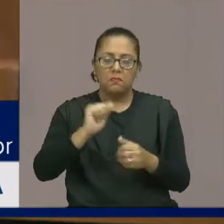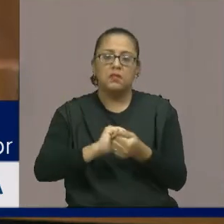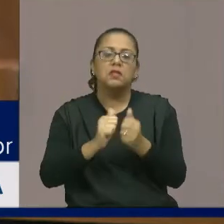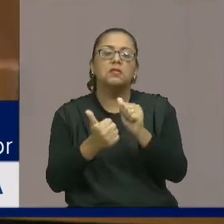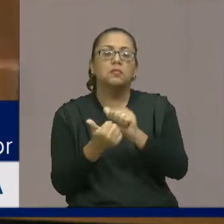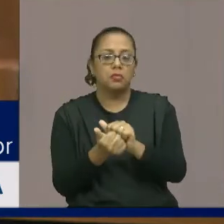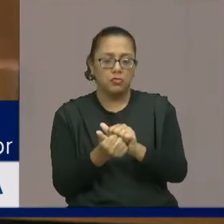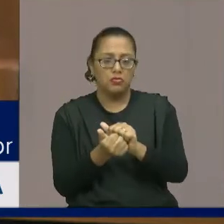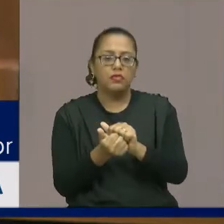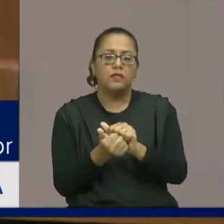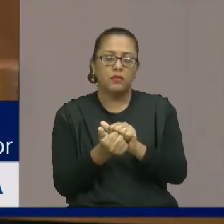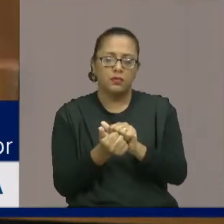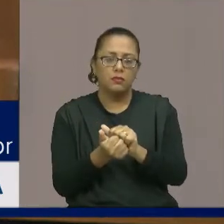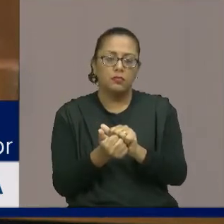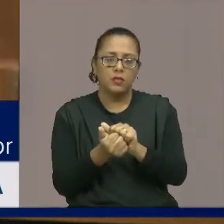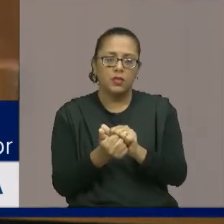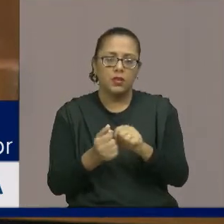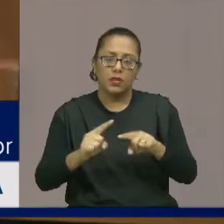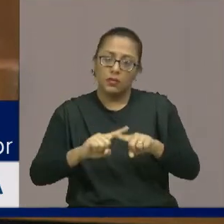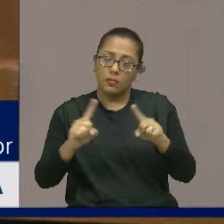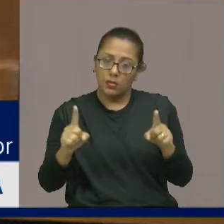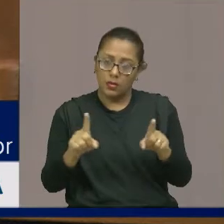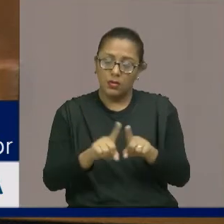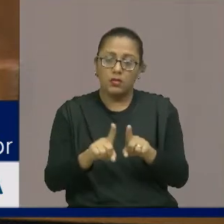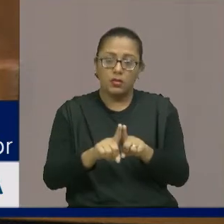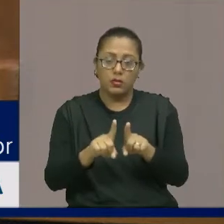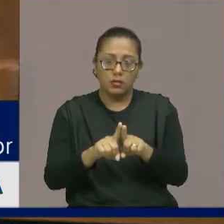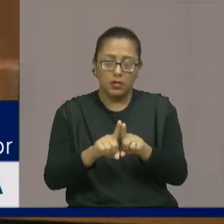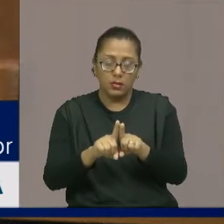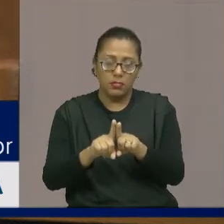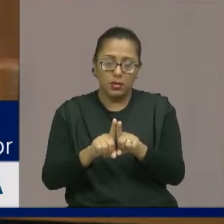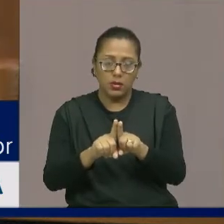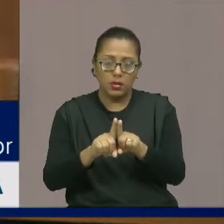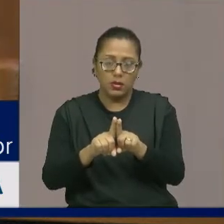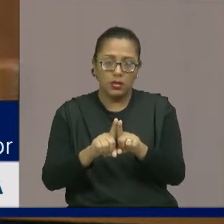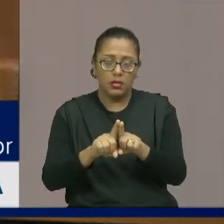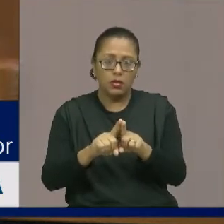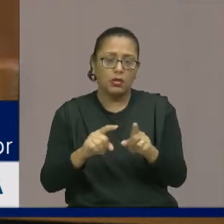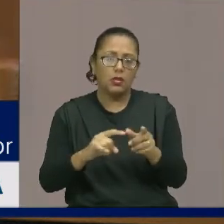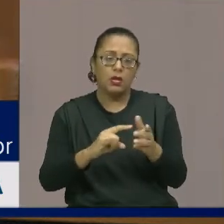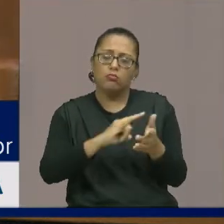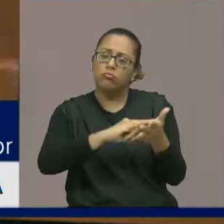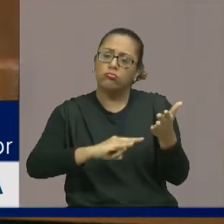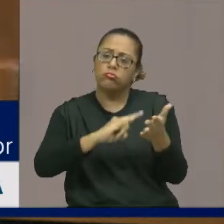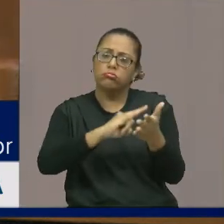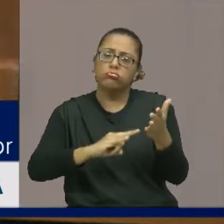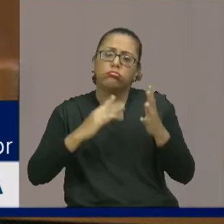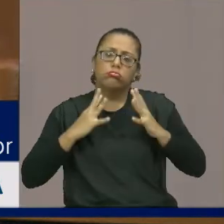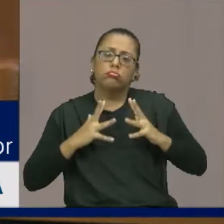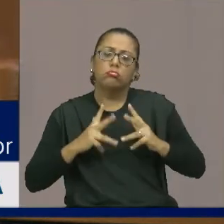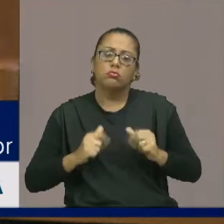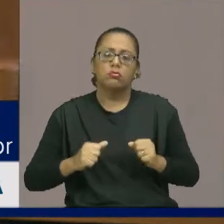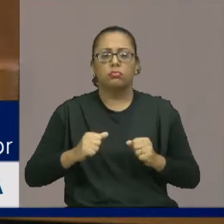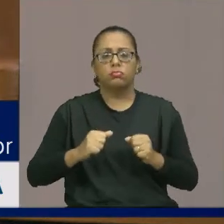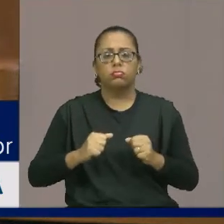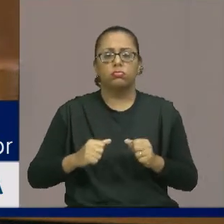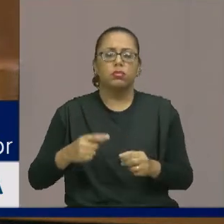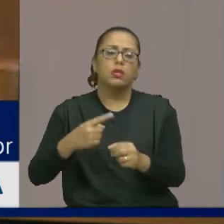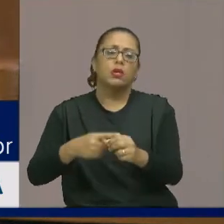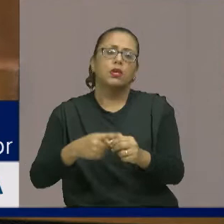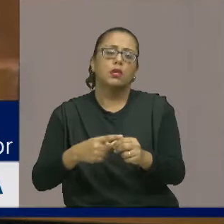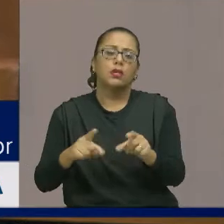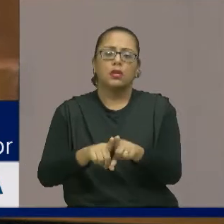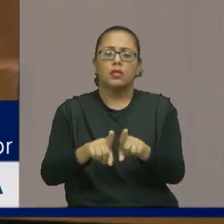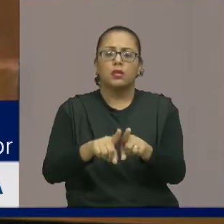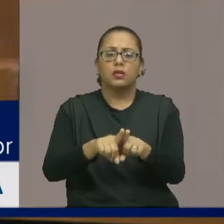temos leis como a ficha limpa municipal, é uma lei anticorrupção que nós